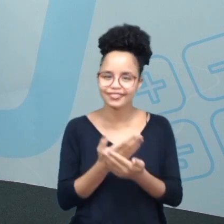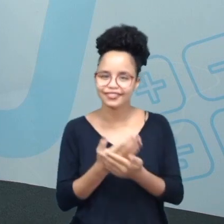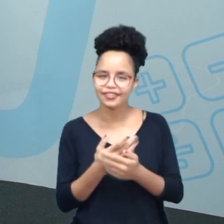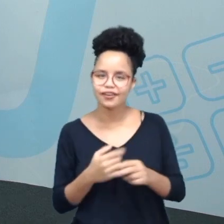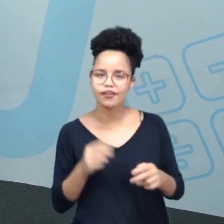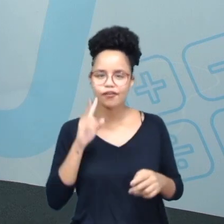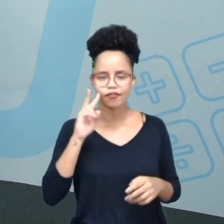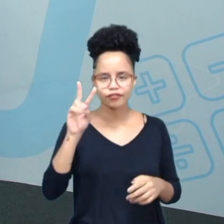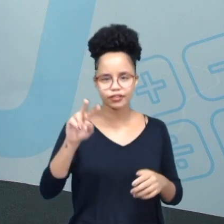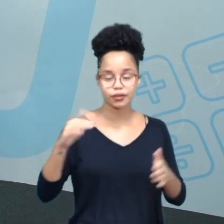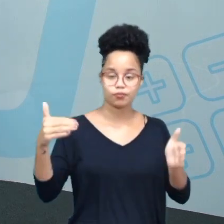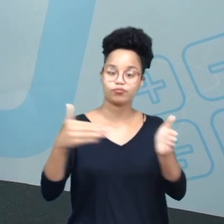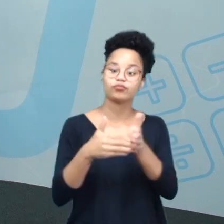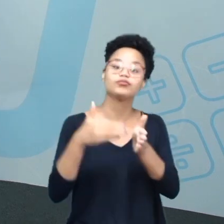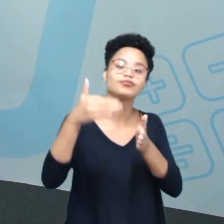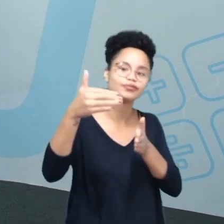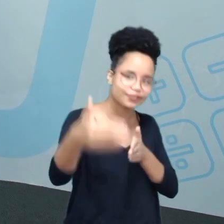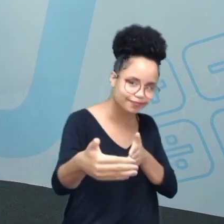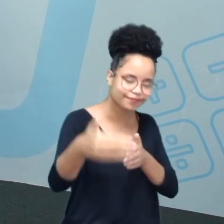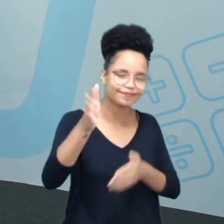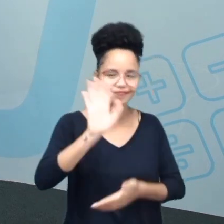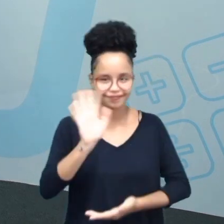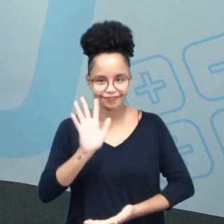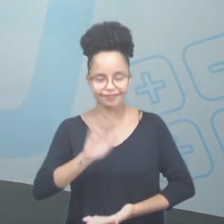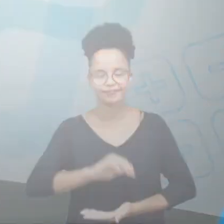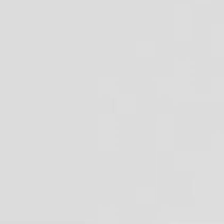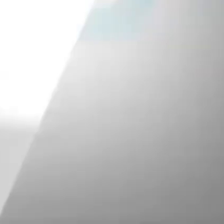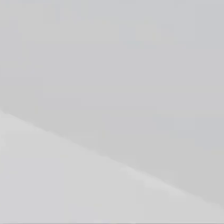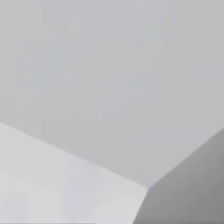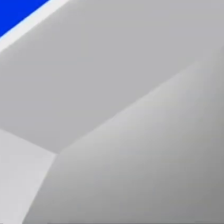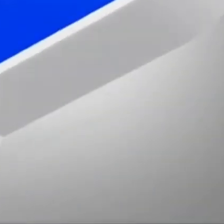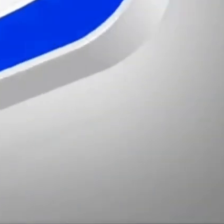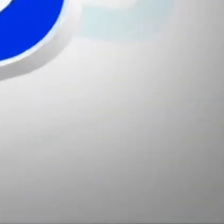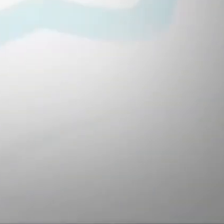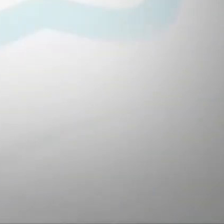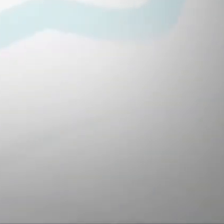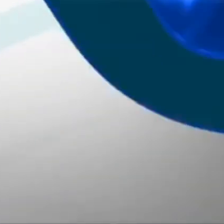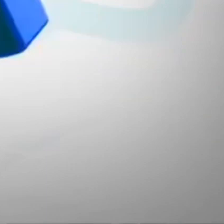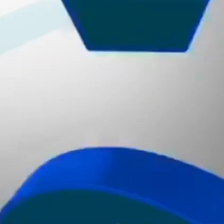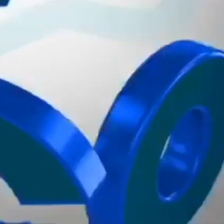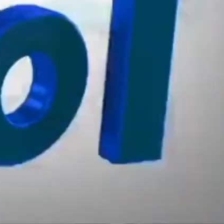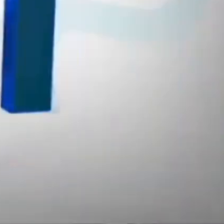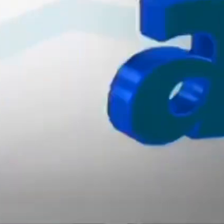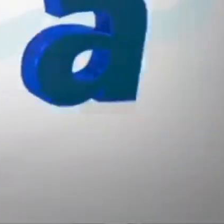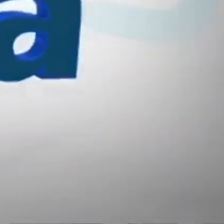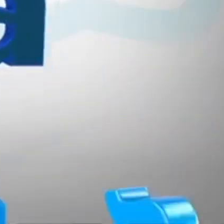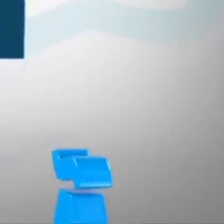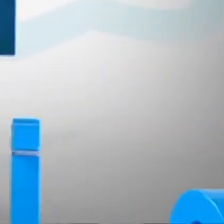veremos na próxima oportunidade. Até breve!